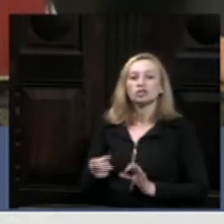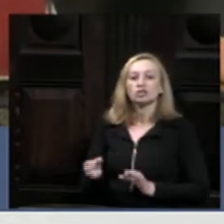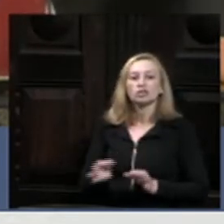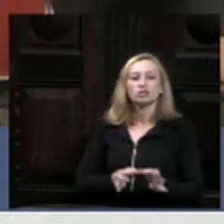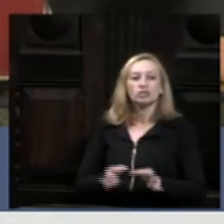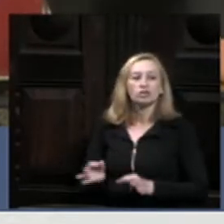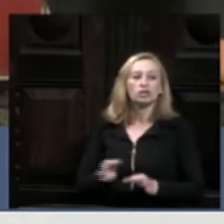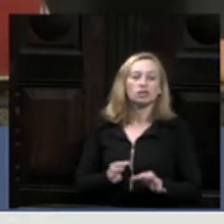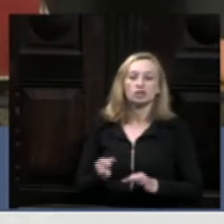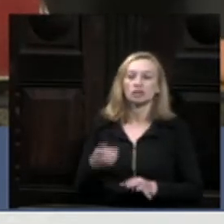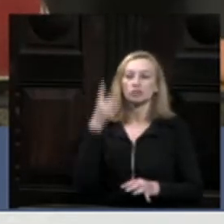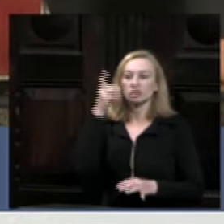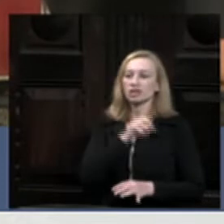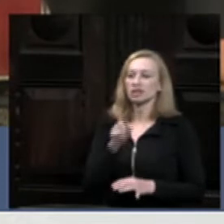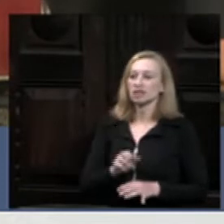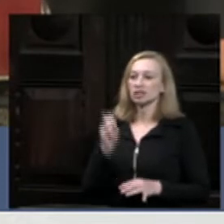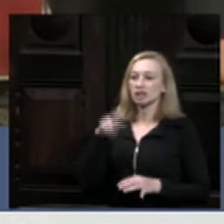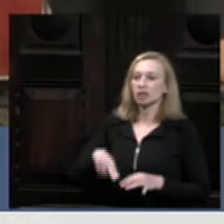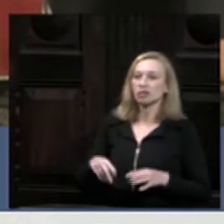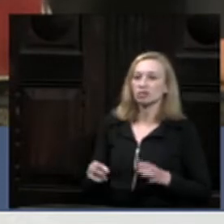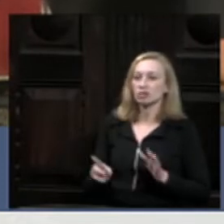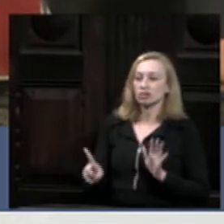do deputado Zeidan, que altera a lei